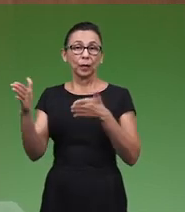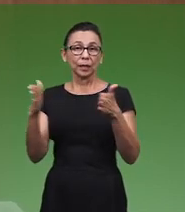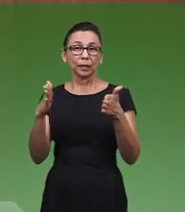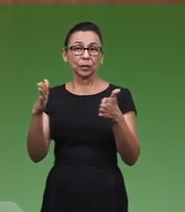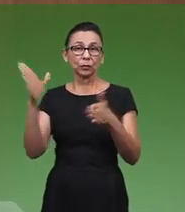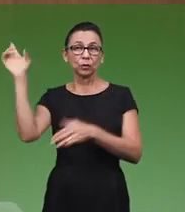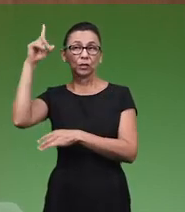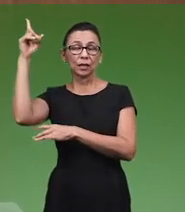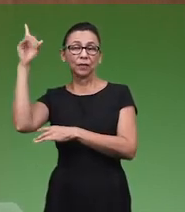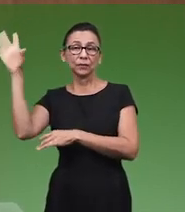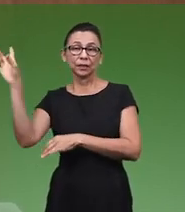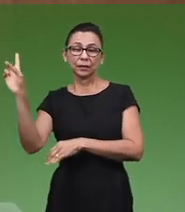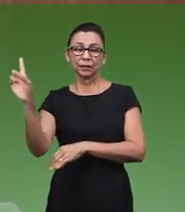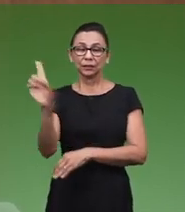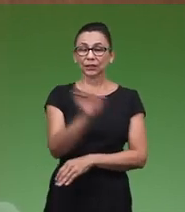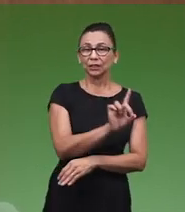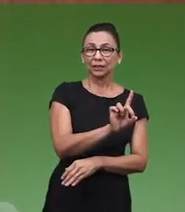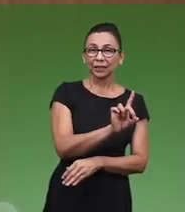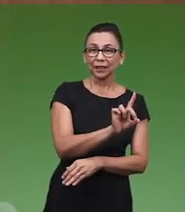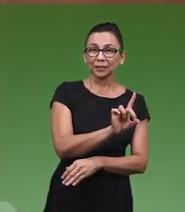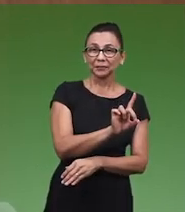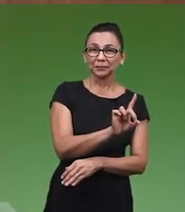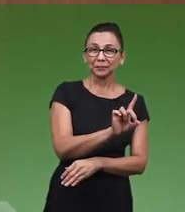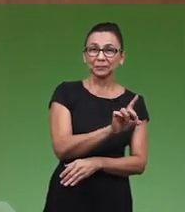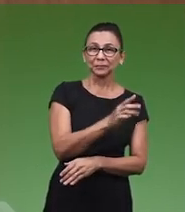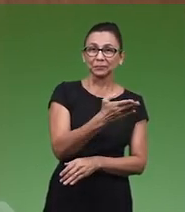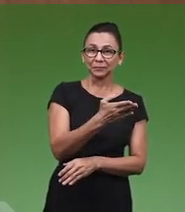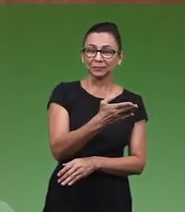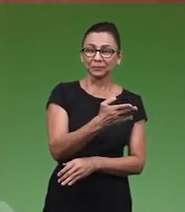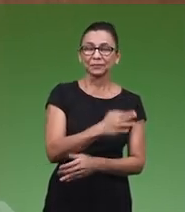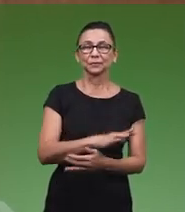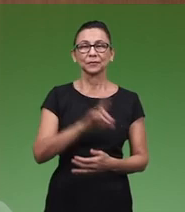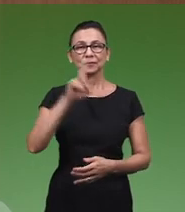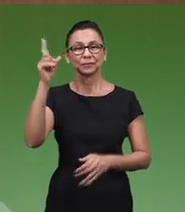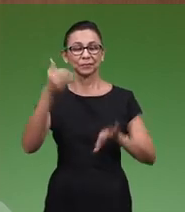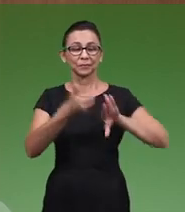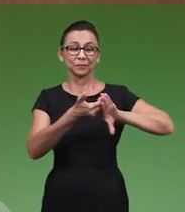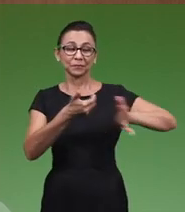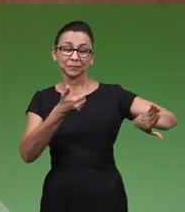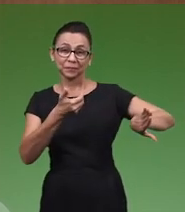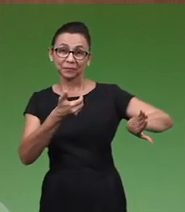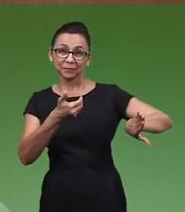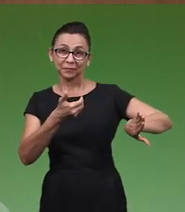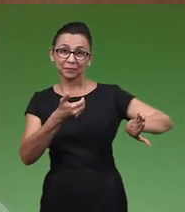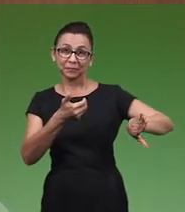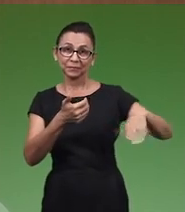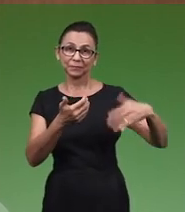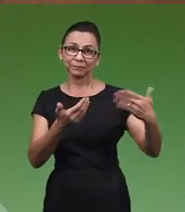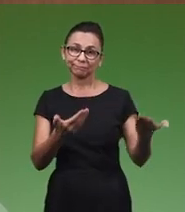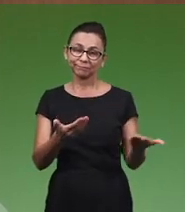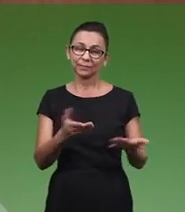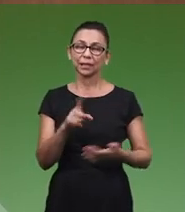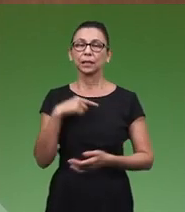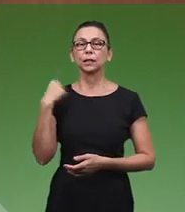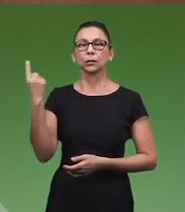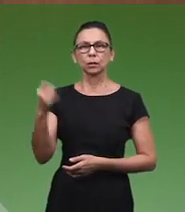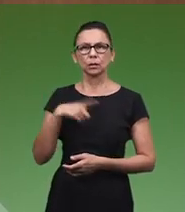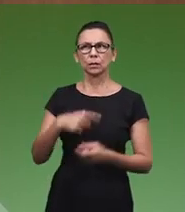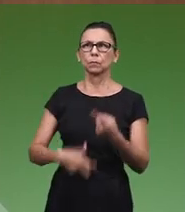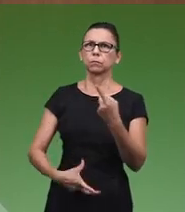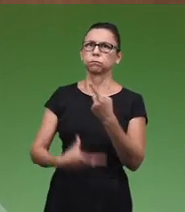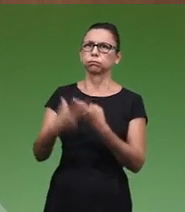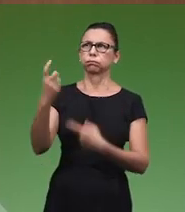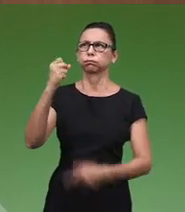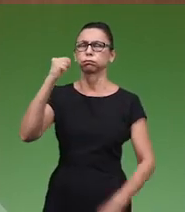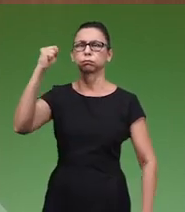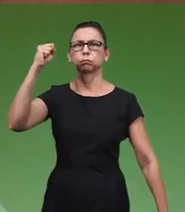Até então, aquele lugar estava guardado ali. Então, nós também temos muitas conquistas,